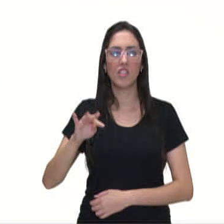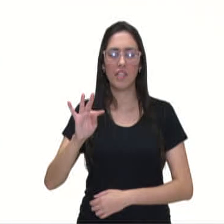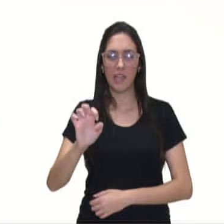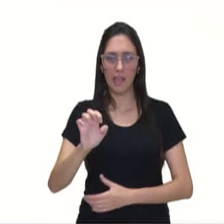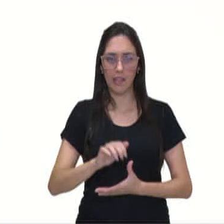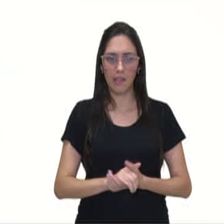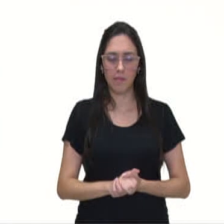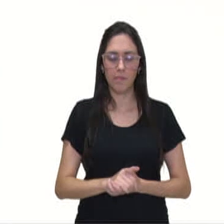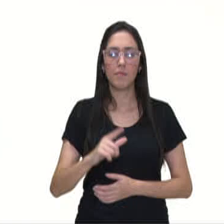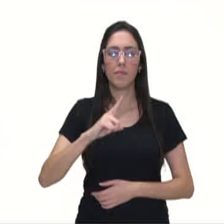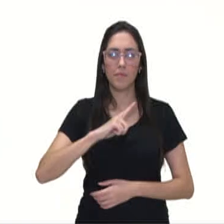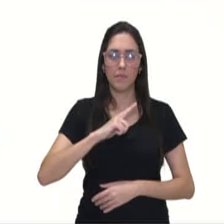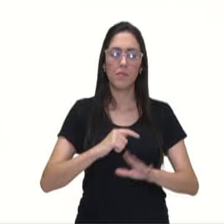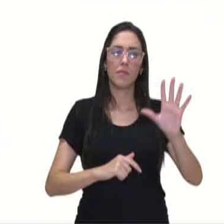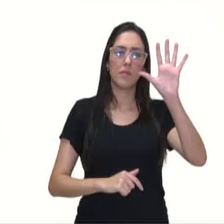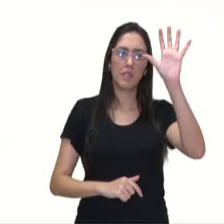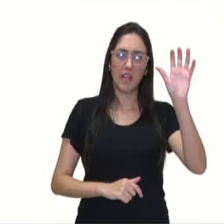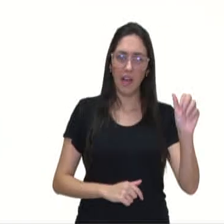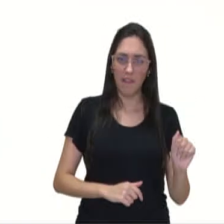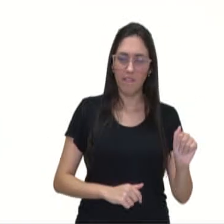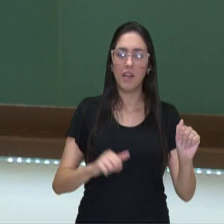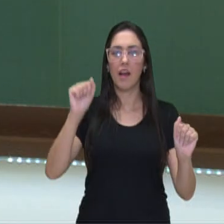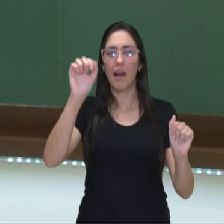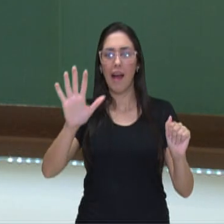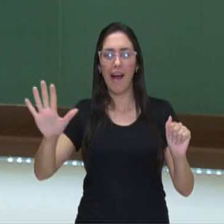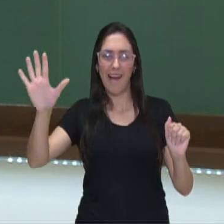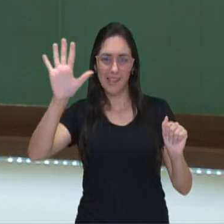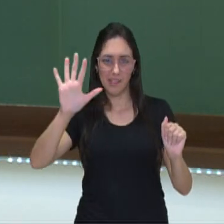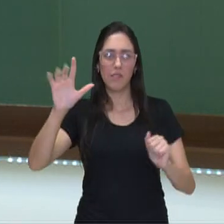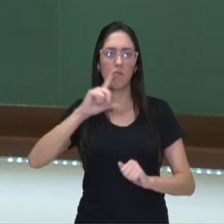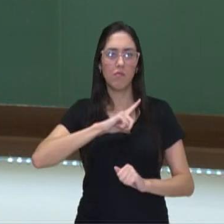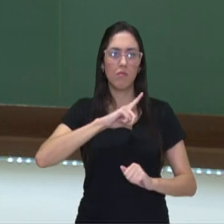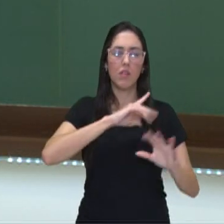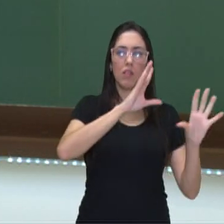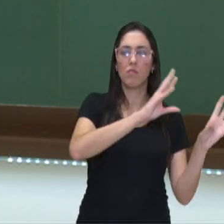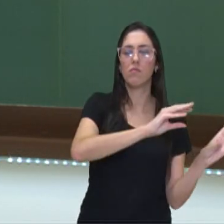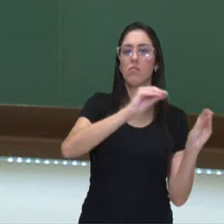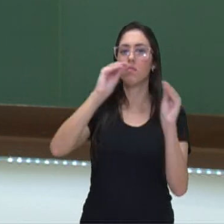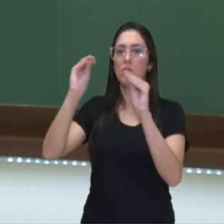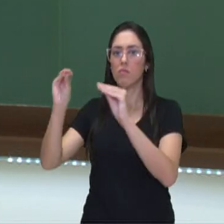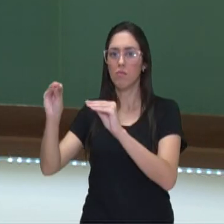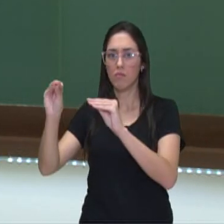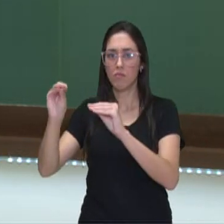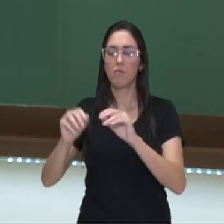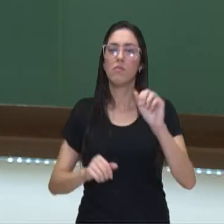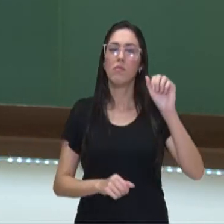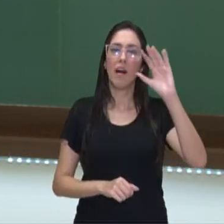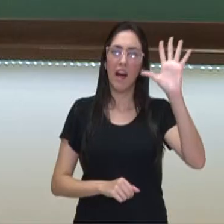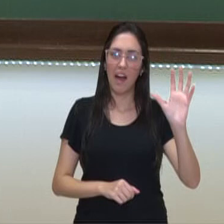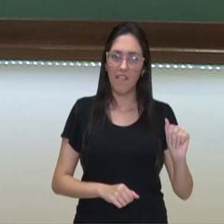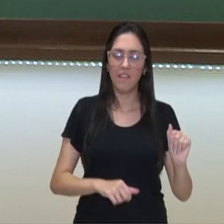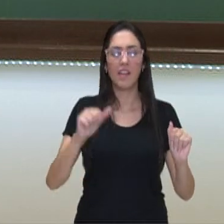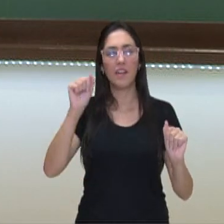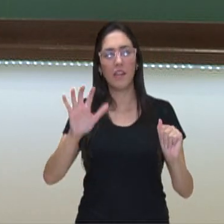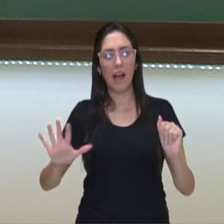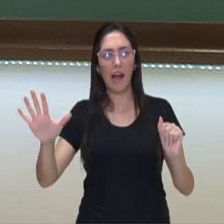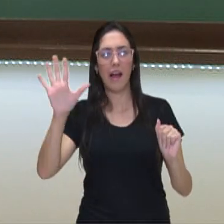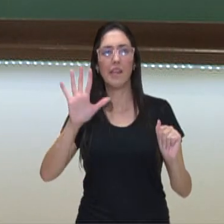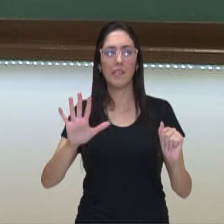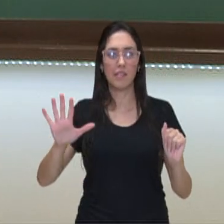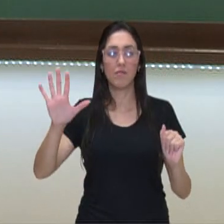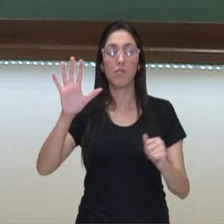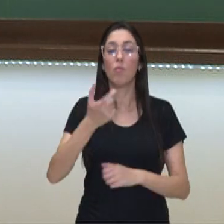to Africa and Asia. Eles migraram então para a África e para a Ásia. Isso ajudou com que